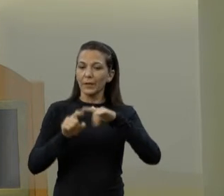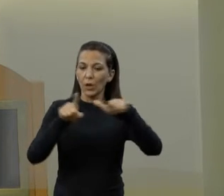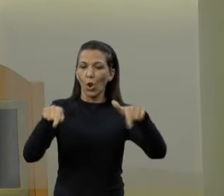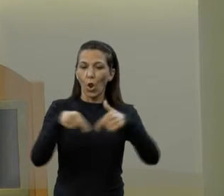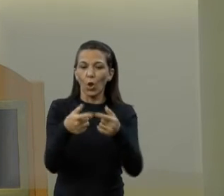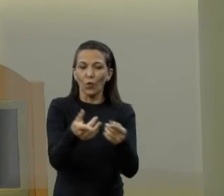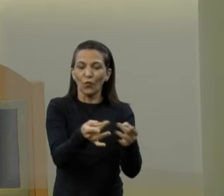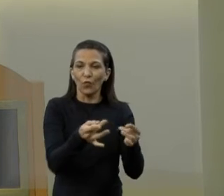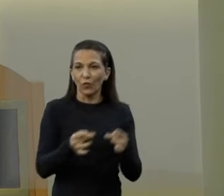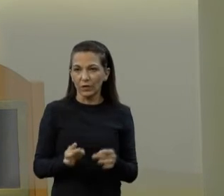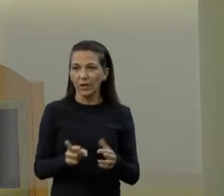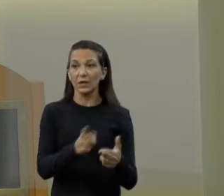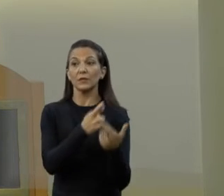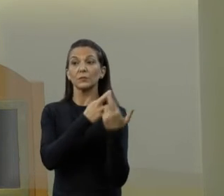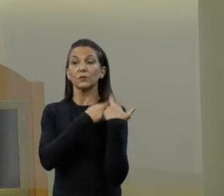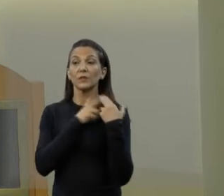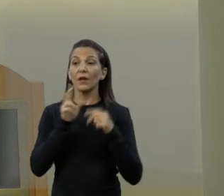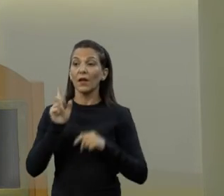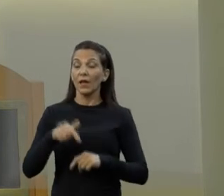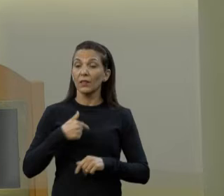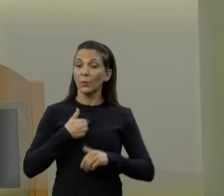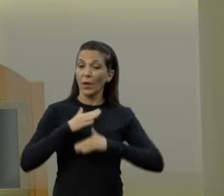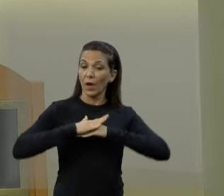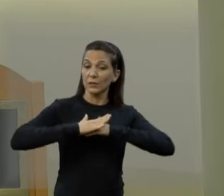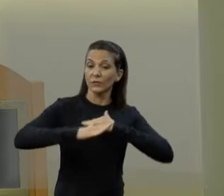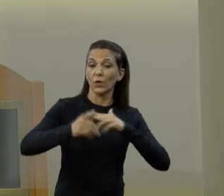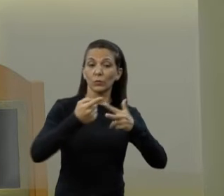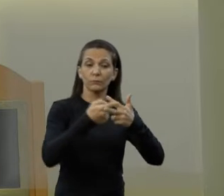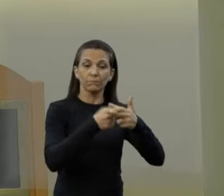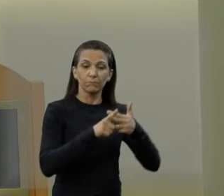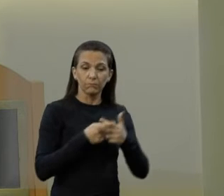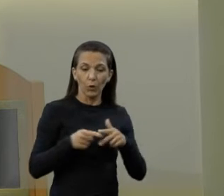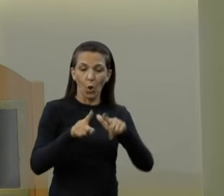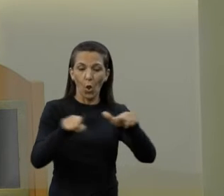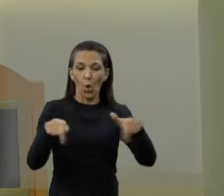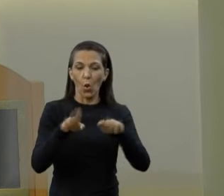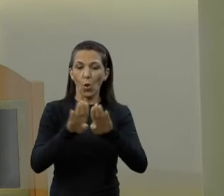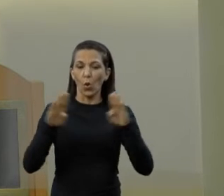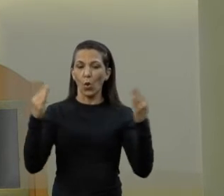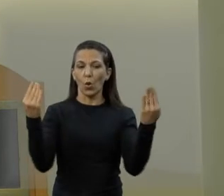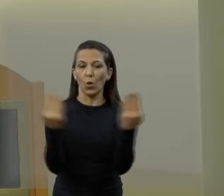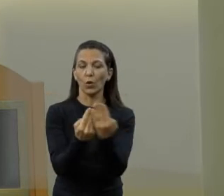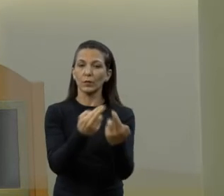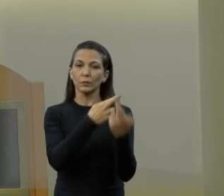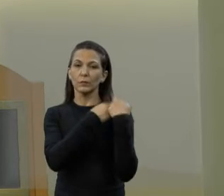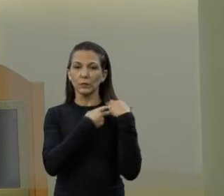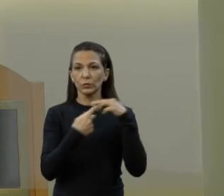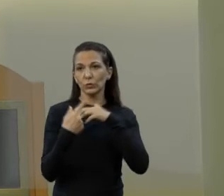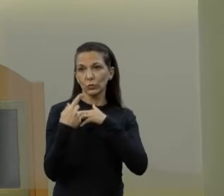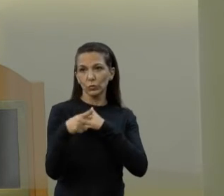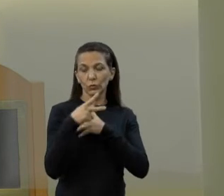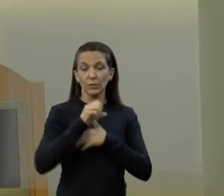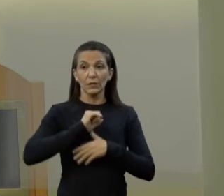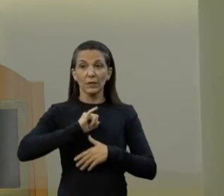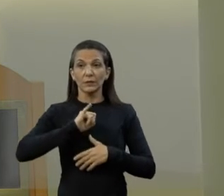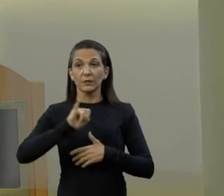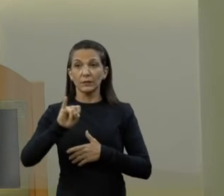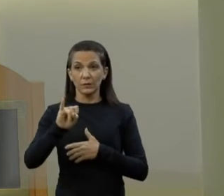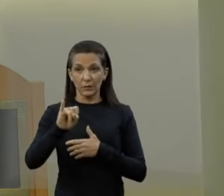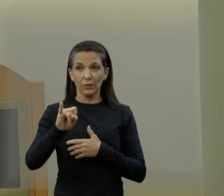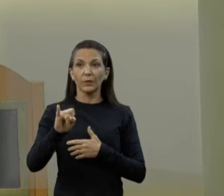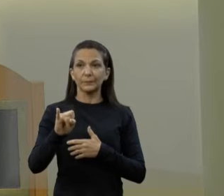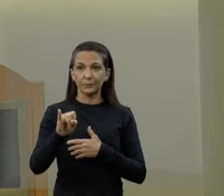atua no município de Araraquara ficam responsáveis pela recuperação asfáltica no loteamento EA sua responsabilidade caso